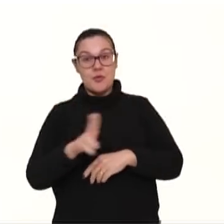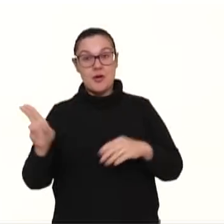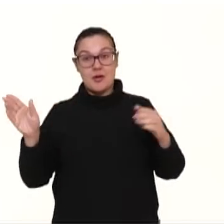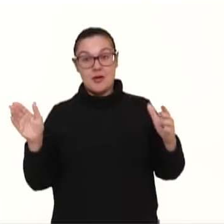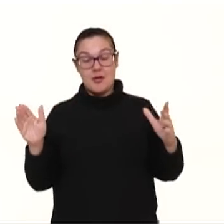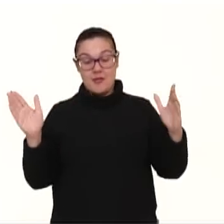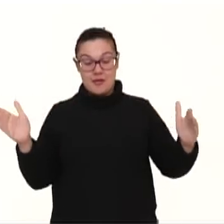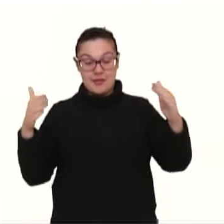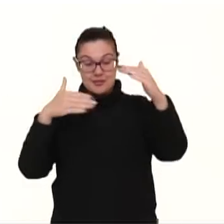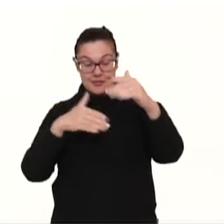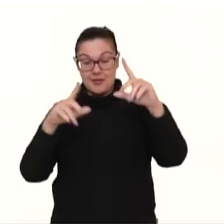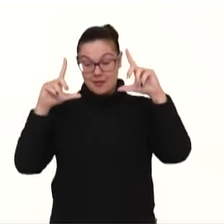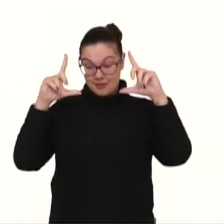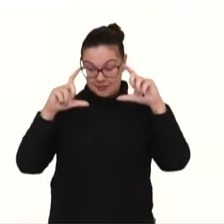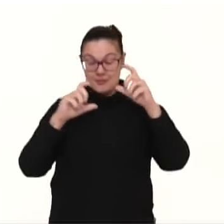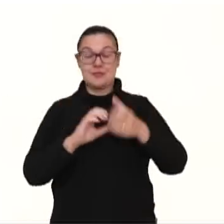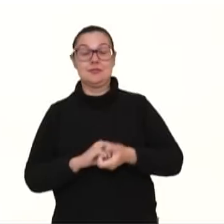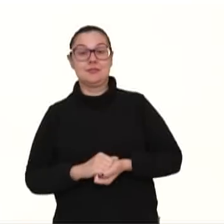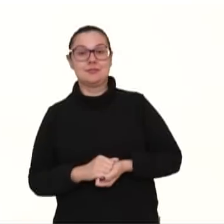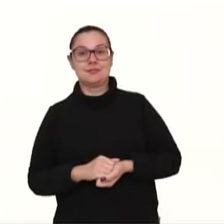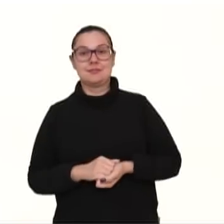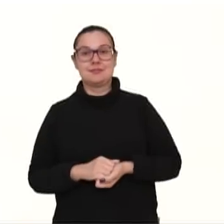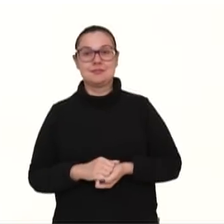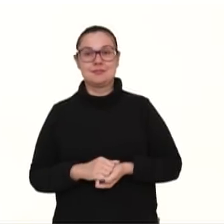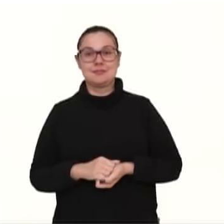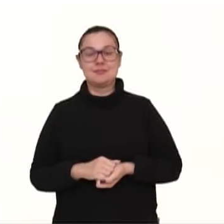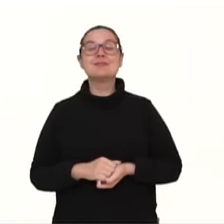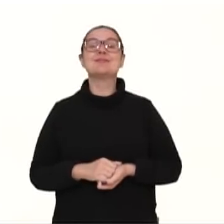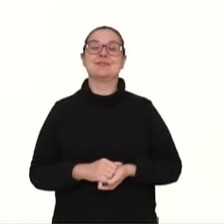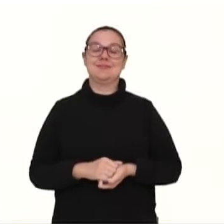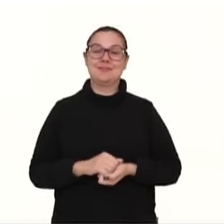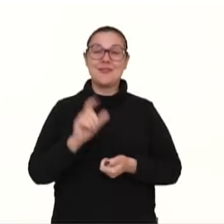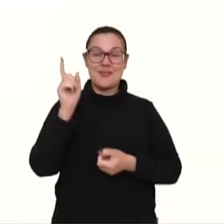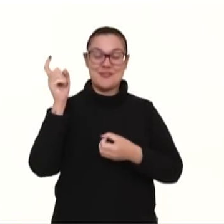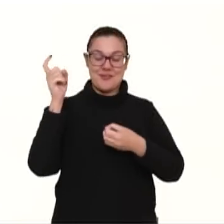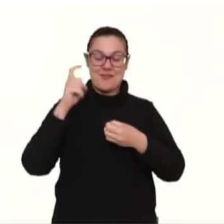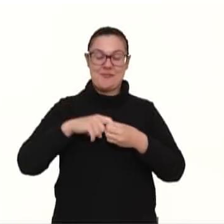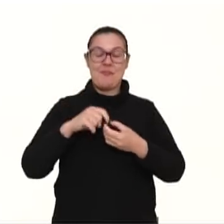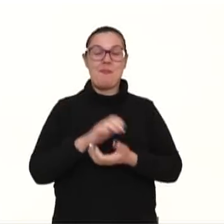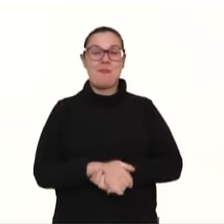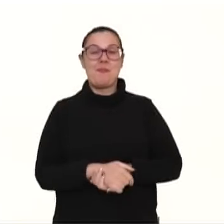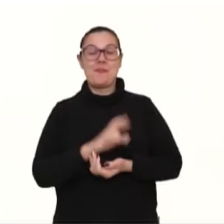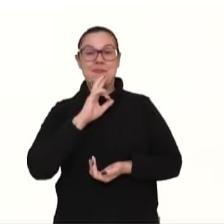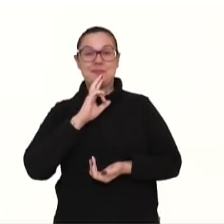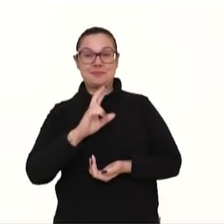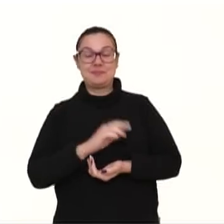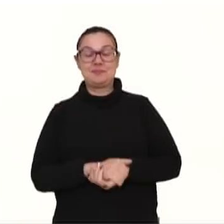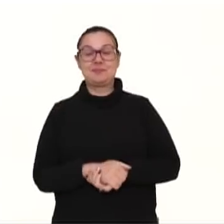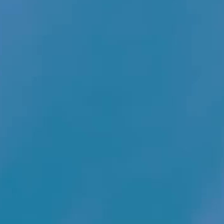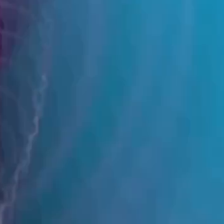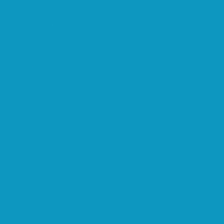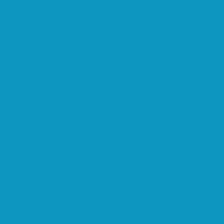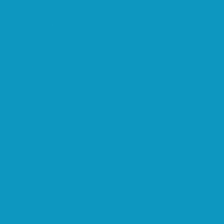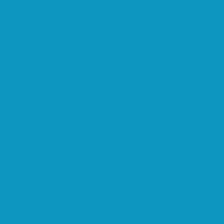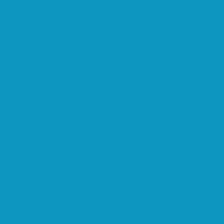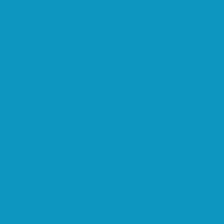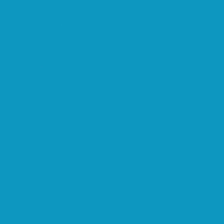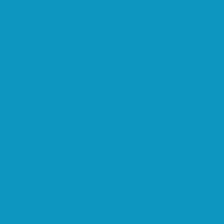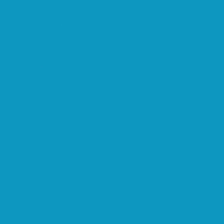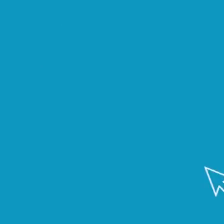utilizavam máquinas em formas de caixa. Ok? Daqui a pouco nós voltamos com a alternativa correta.